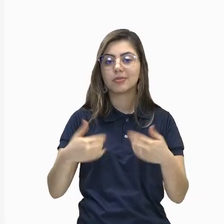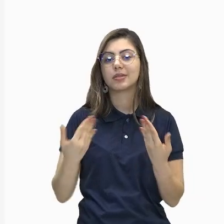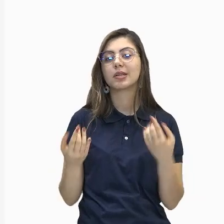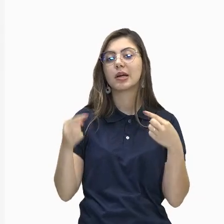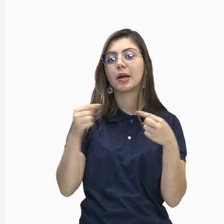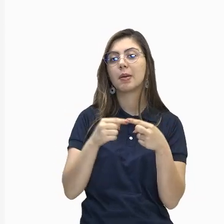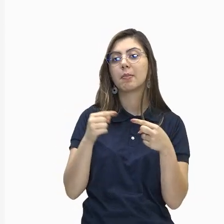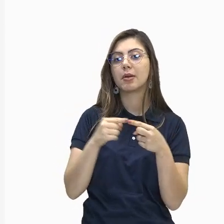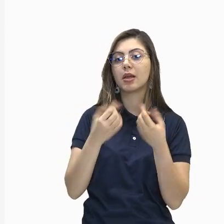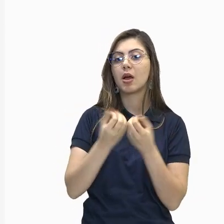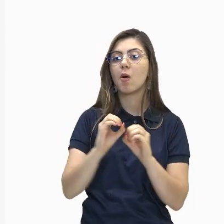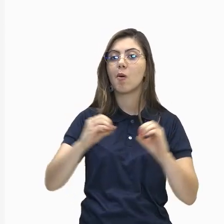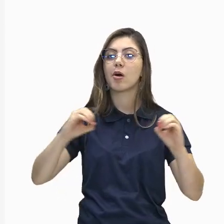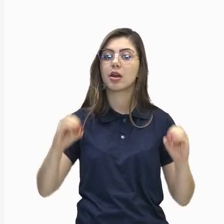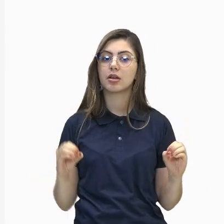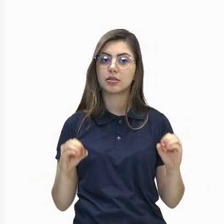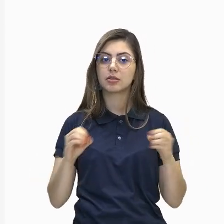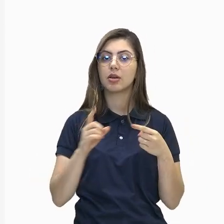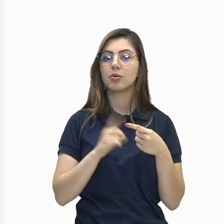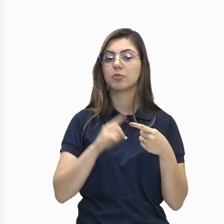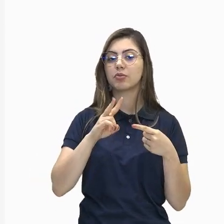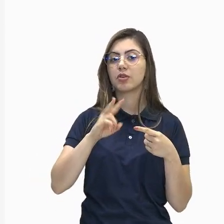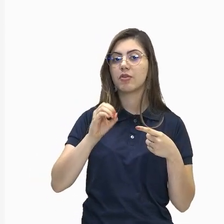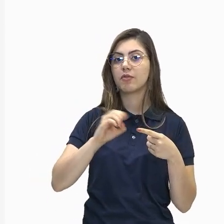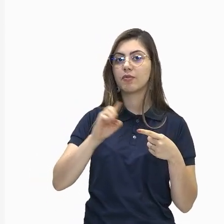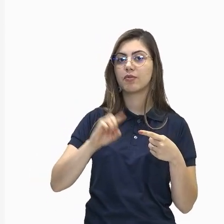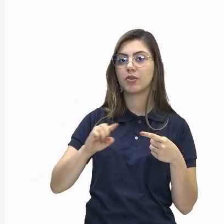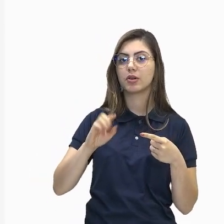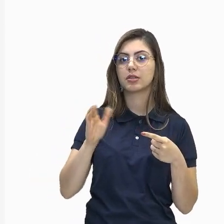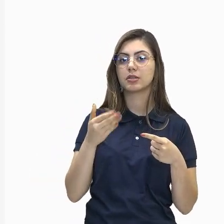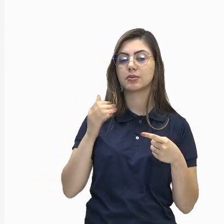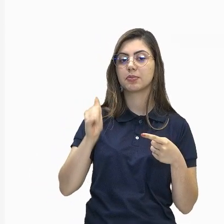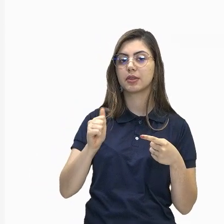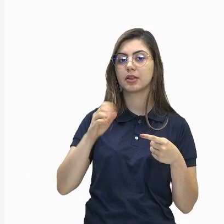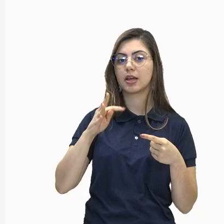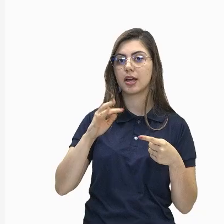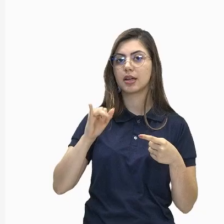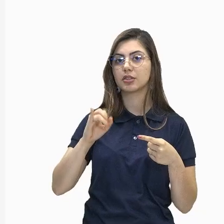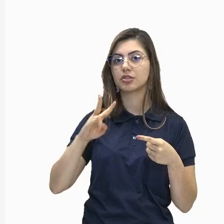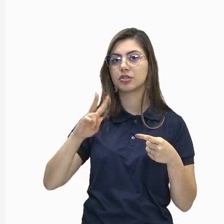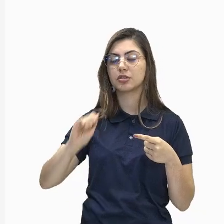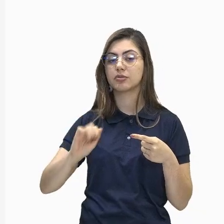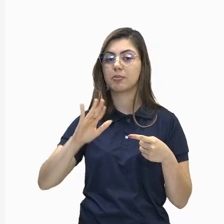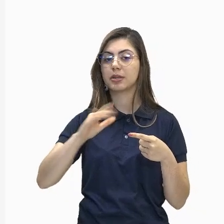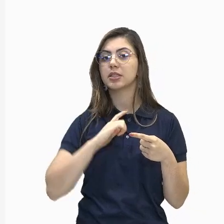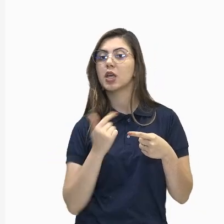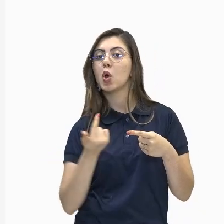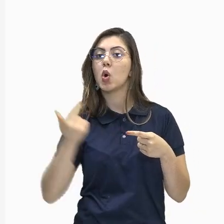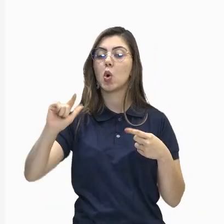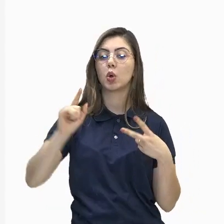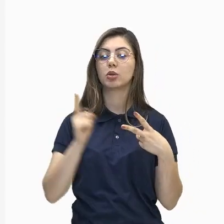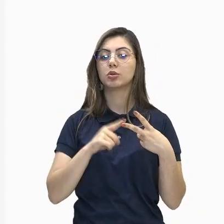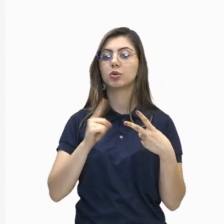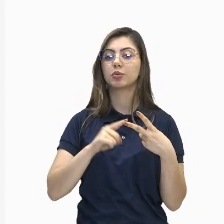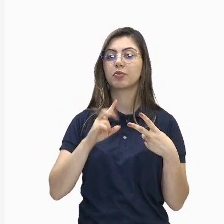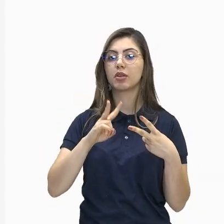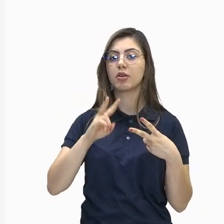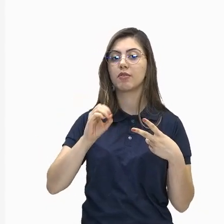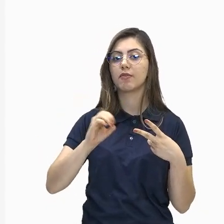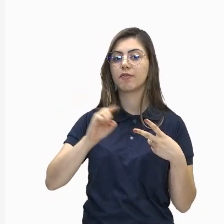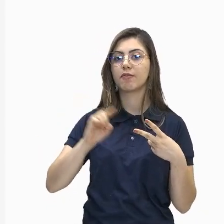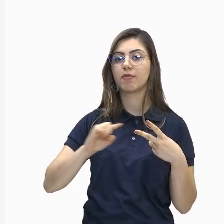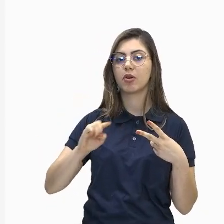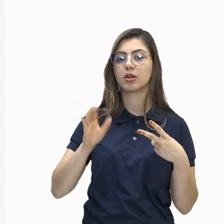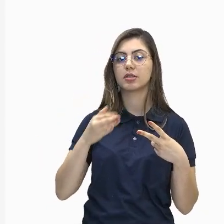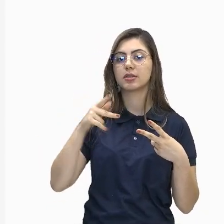uma oração na voz ativa. Eu terei voz passiva quando? Quando o sujeito sofrer a